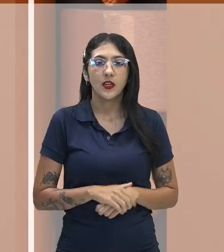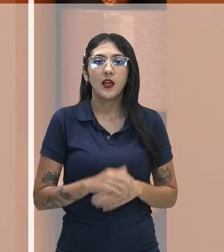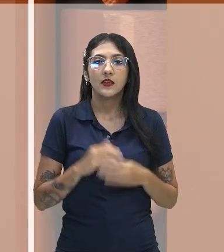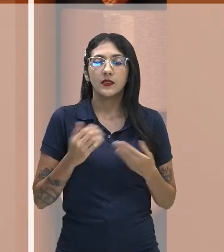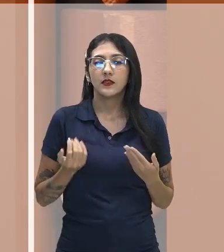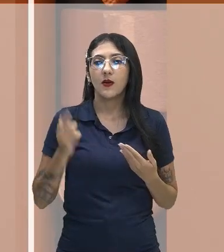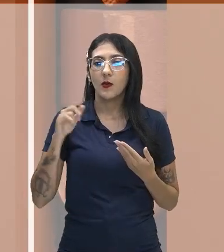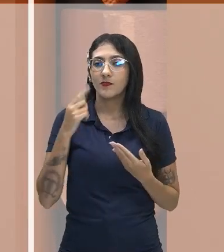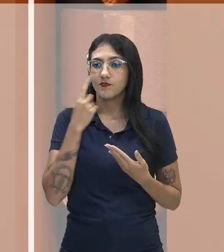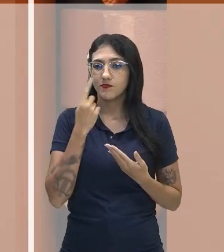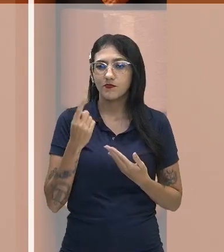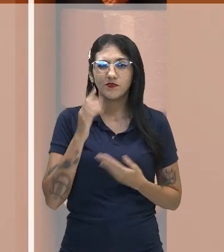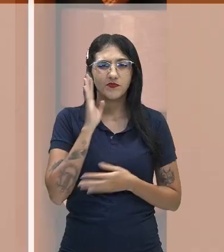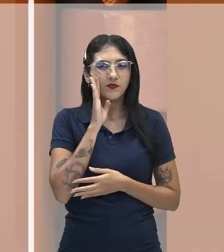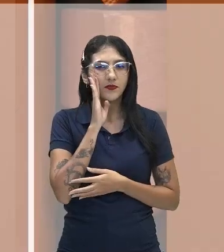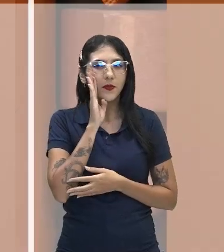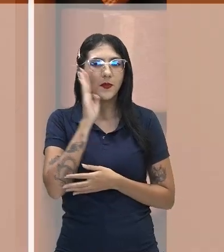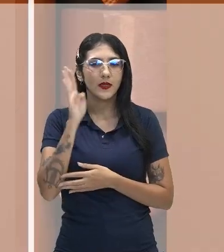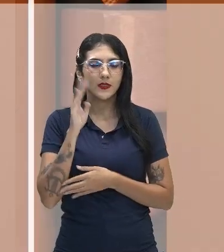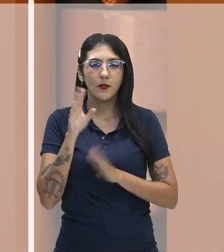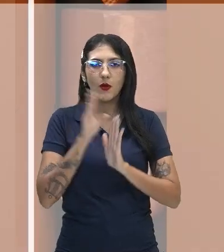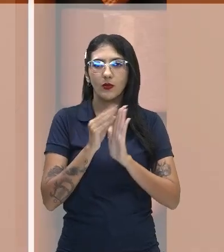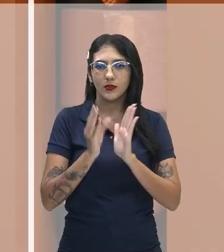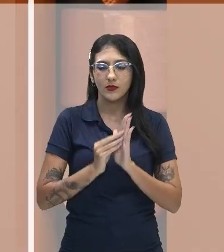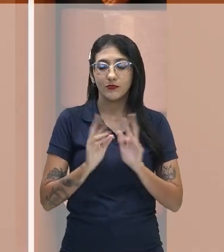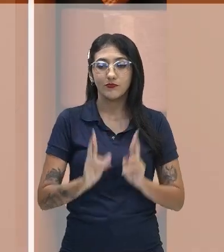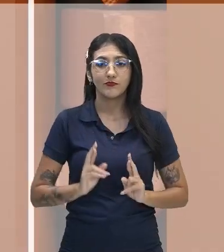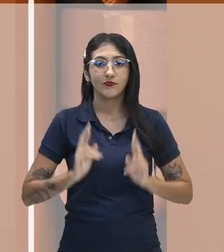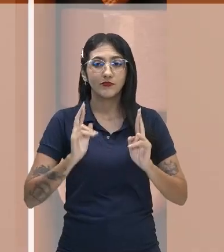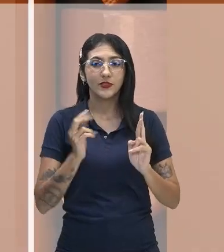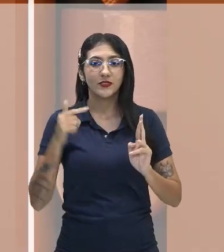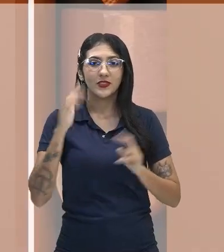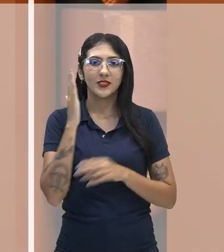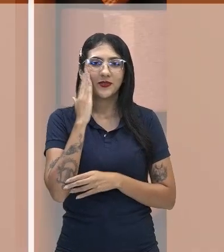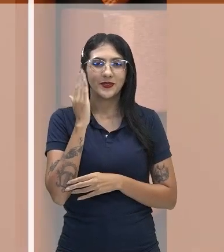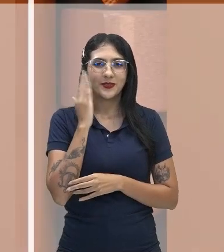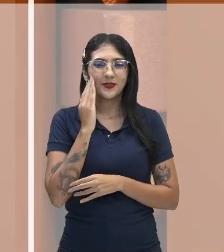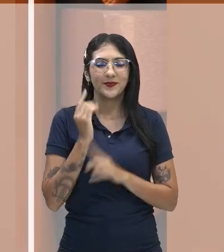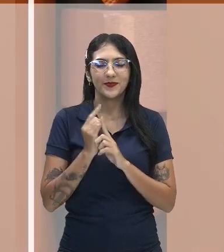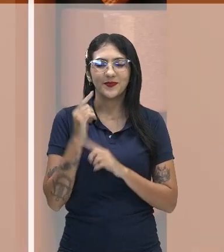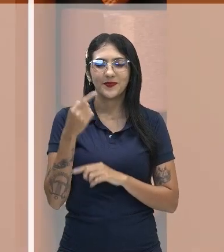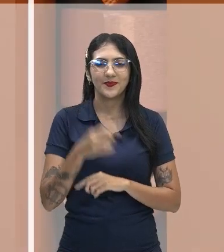principais destaques da nossa unidade de estudo. Espero que vocês tenham compreendido.